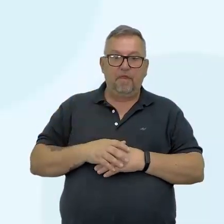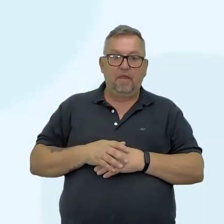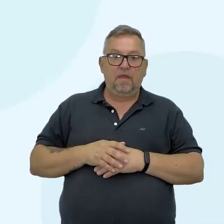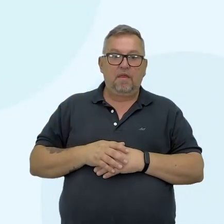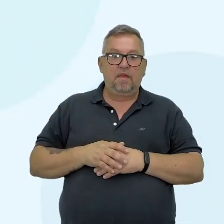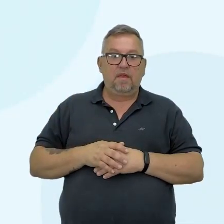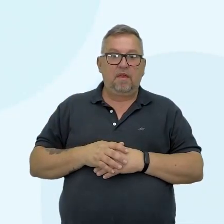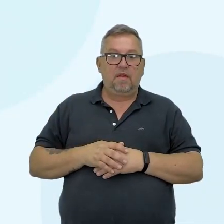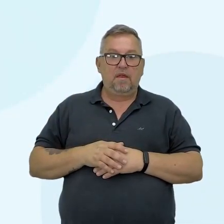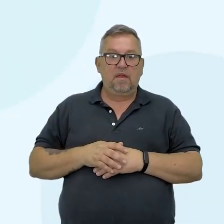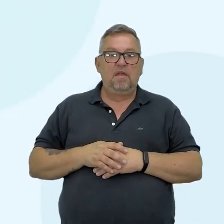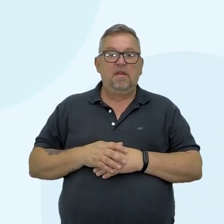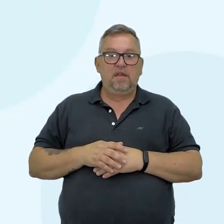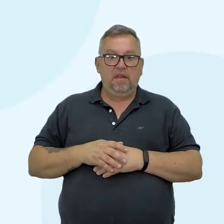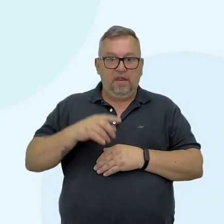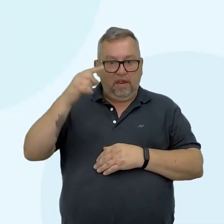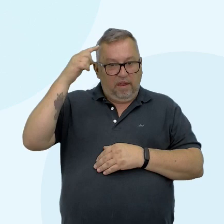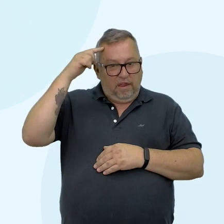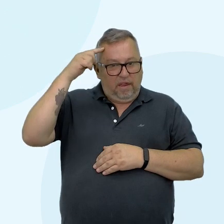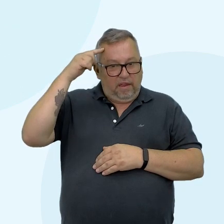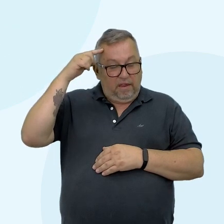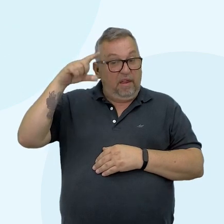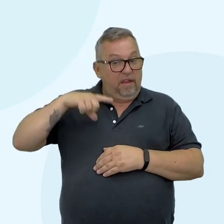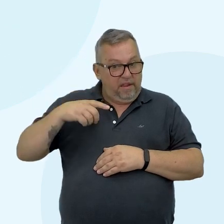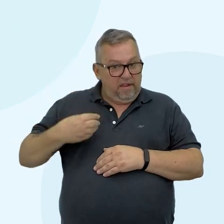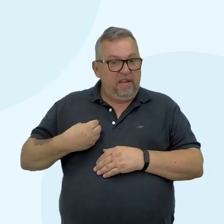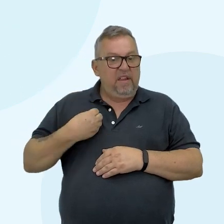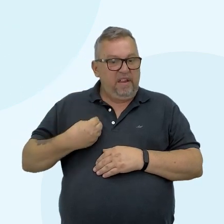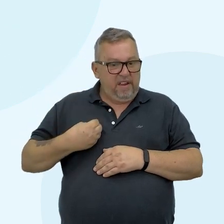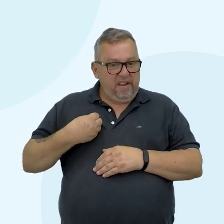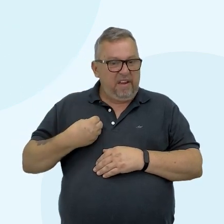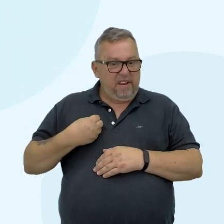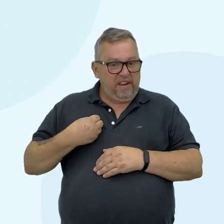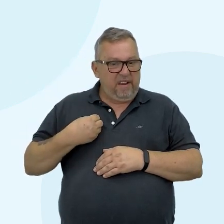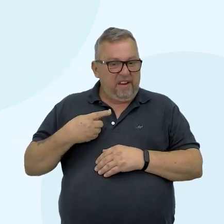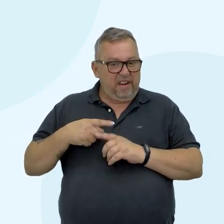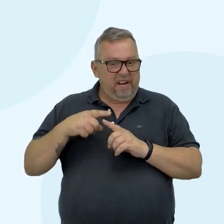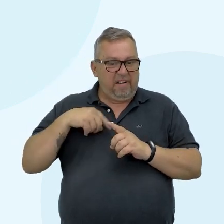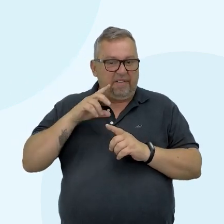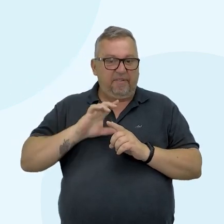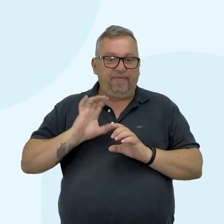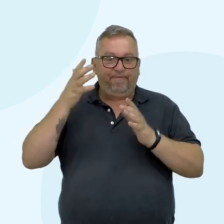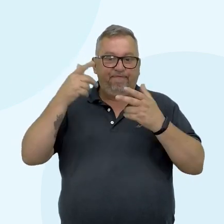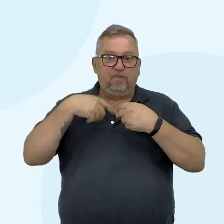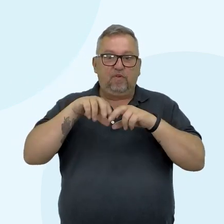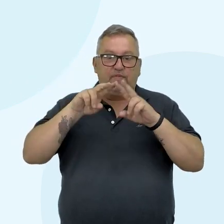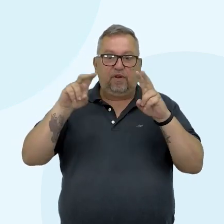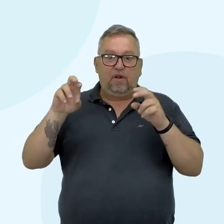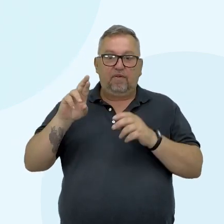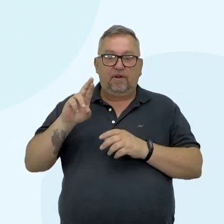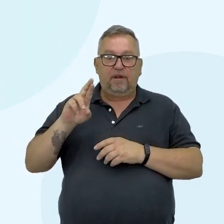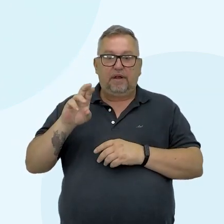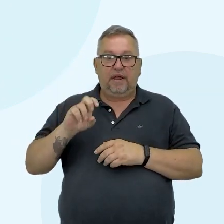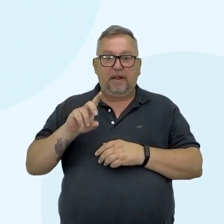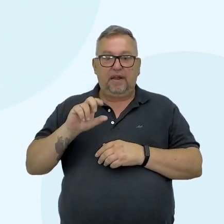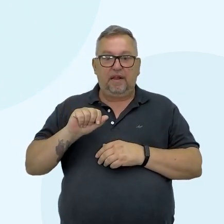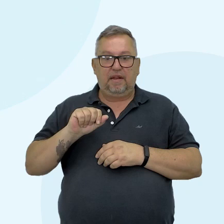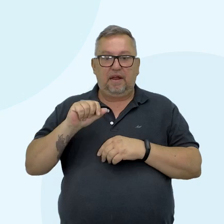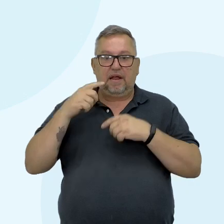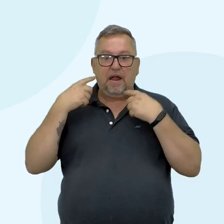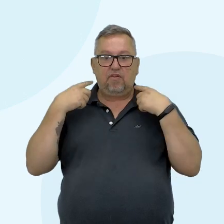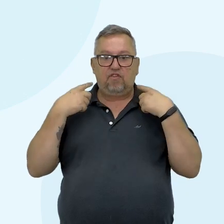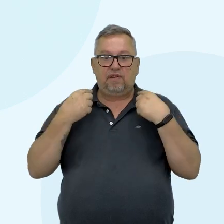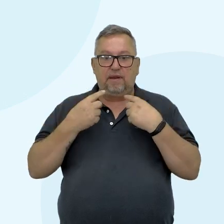vocês. Penso, logo existo. Cogito ergo sum, a célebre frase do filósofo